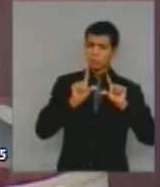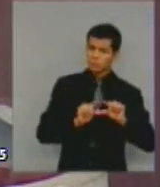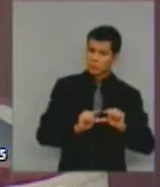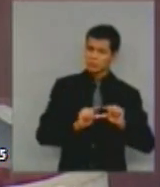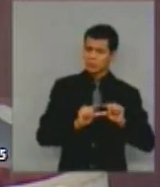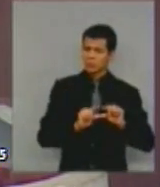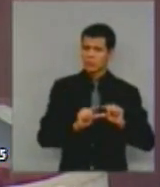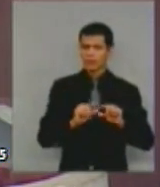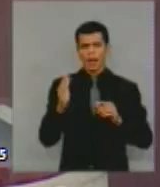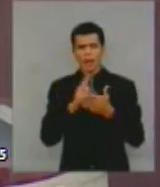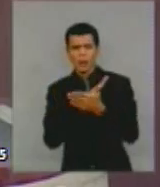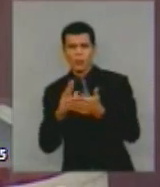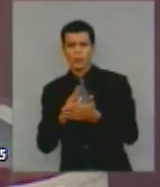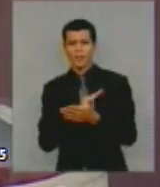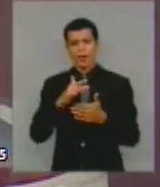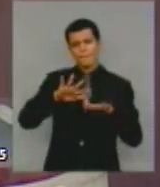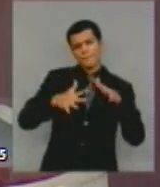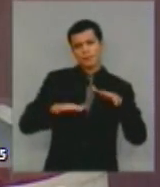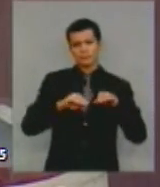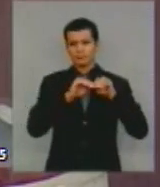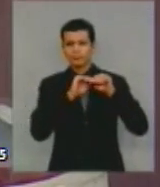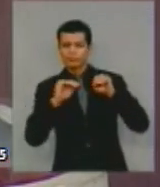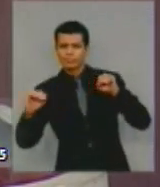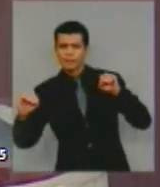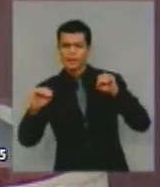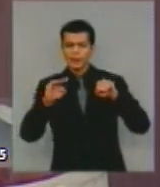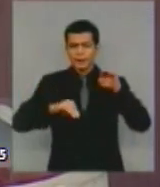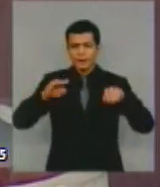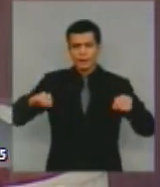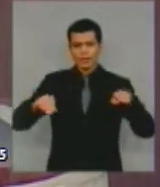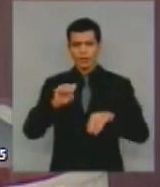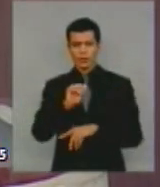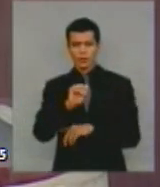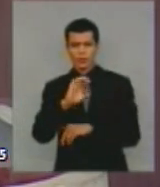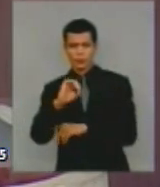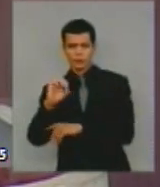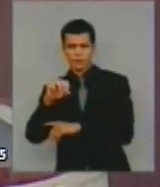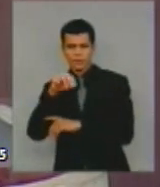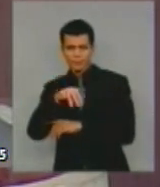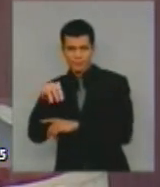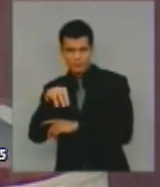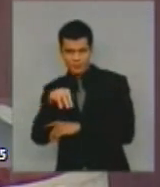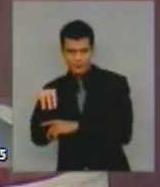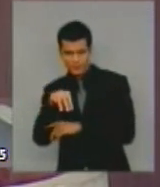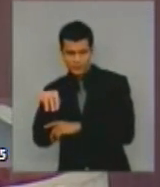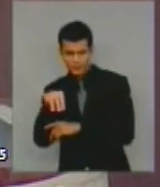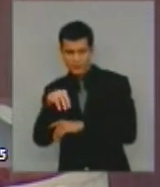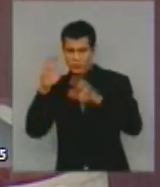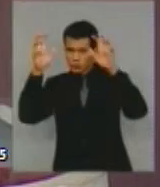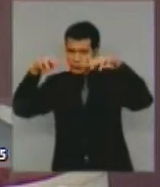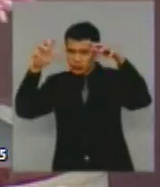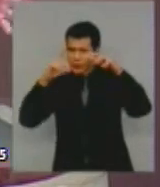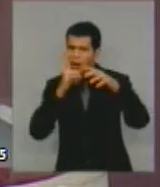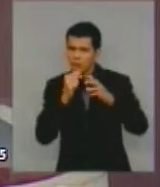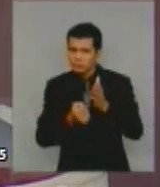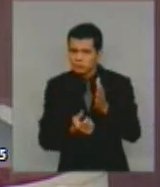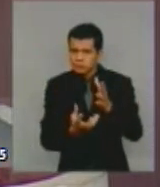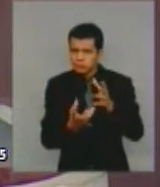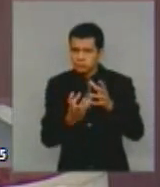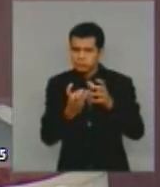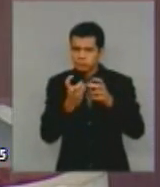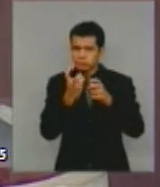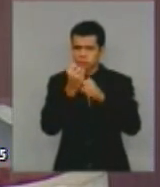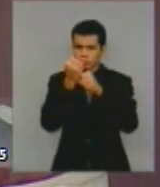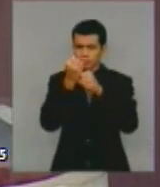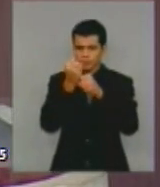milímetros, mas temos uma média de 800 milímetros. Portanto, se é verdade que nós estamos no semiárido, estamos, 90%